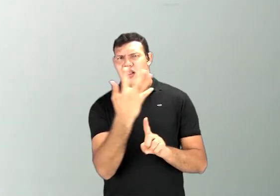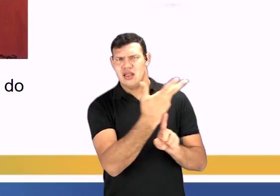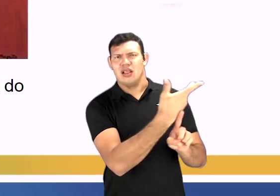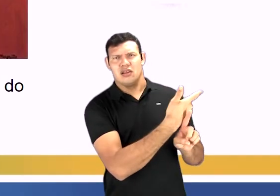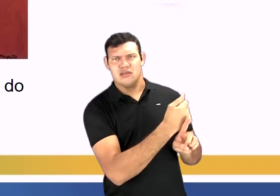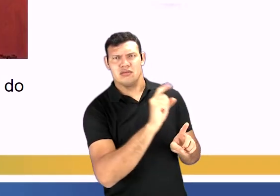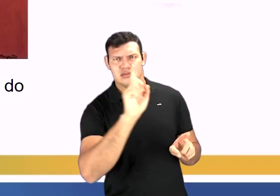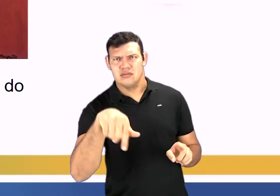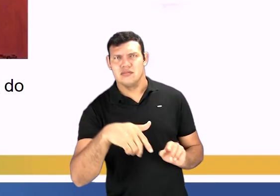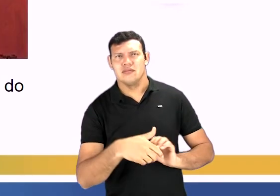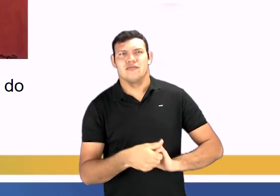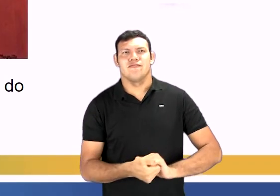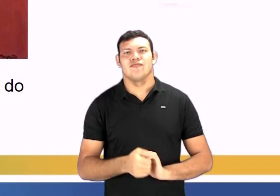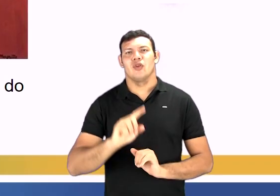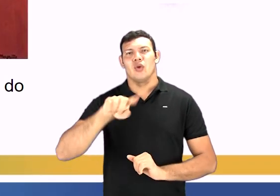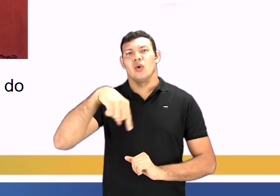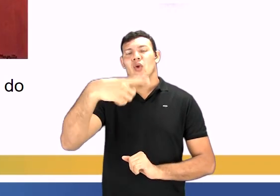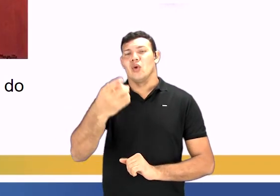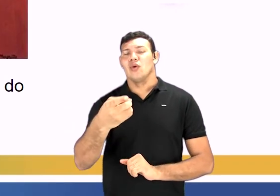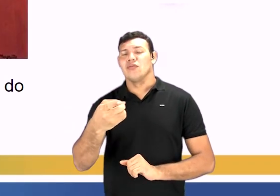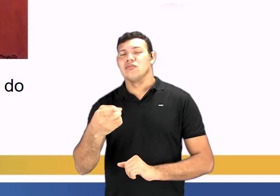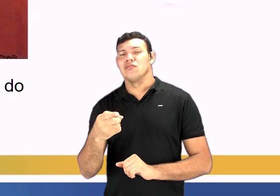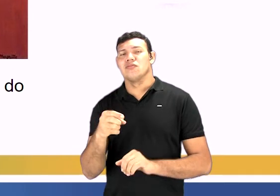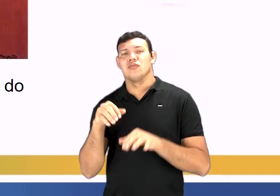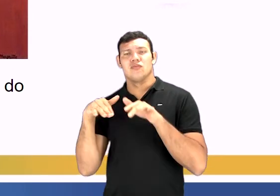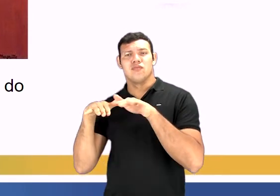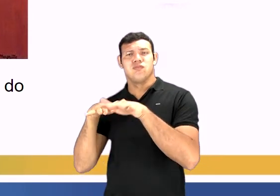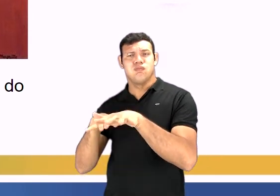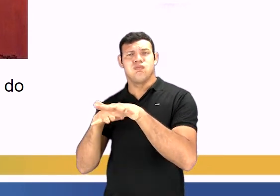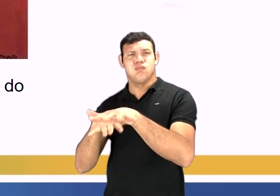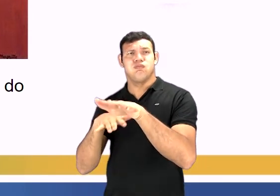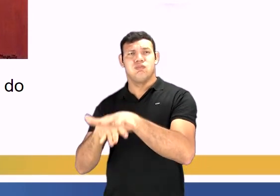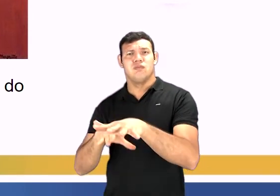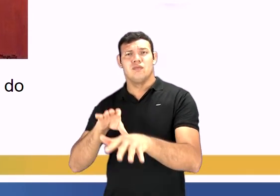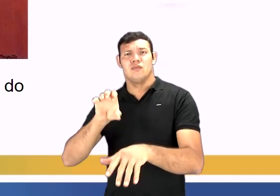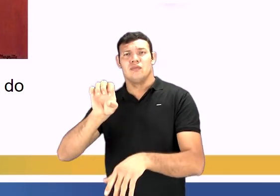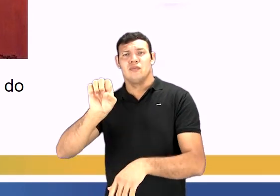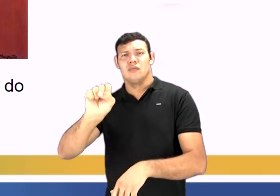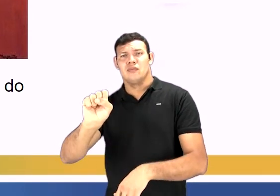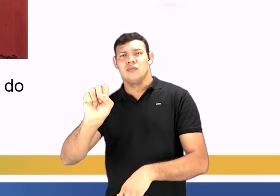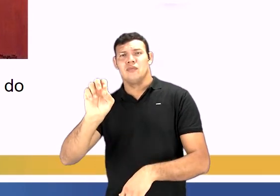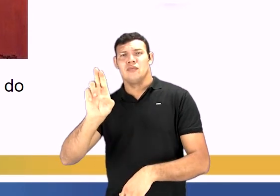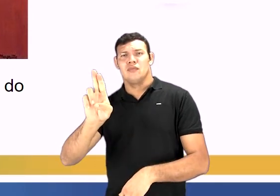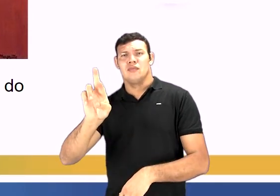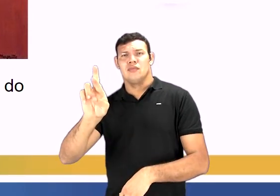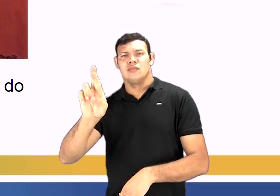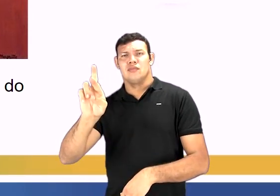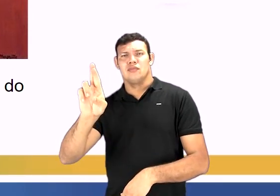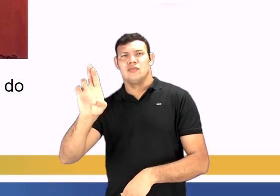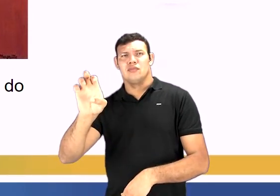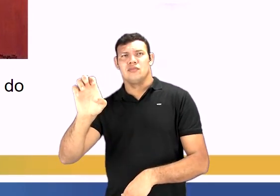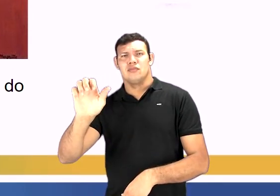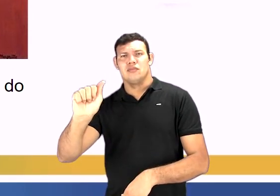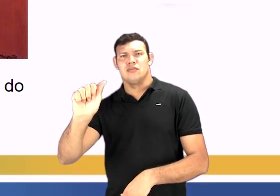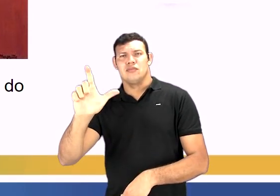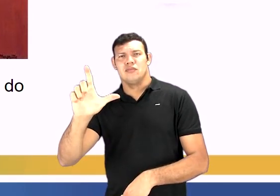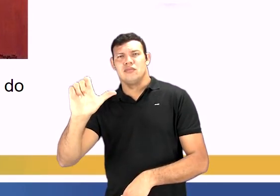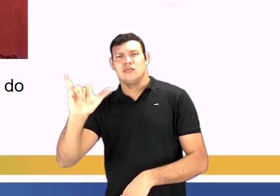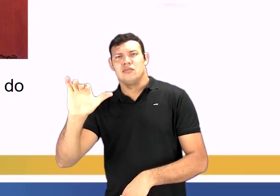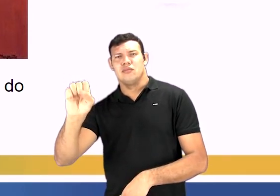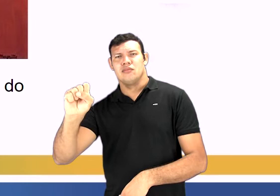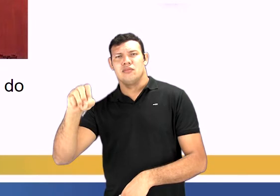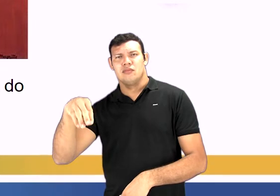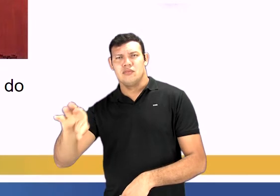Outro movimento é o surrealismo. Para os surrealistas, importava mais que o